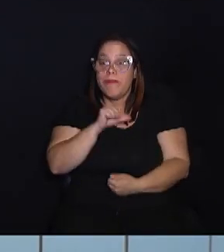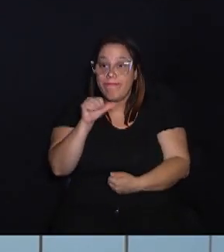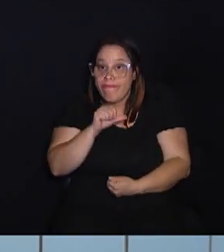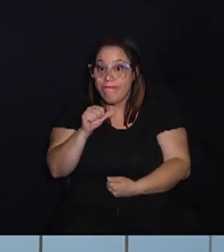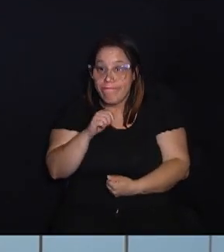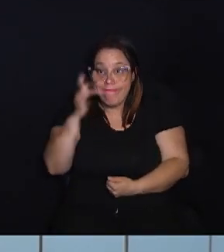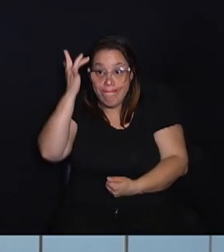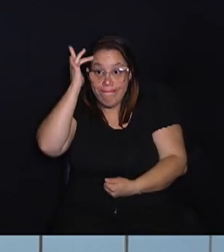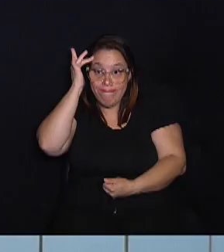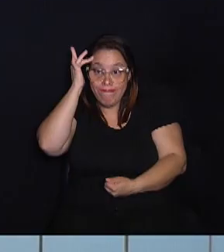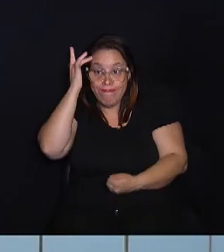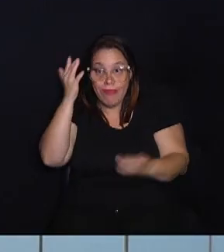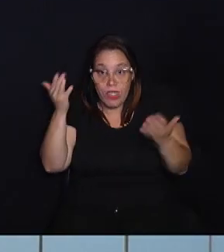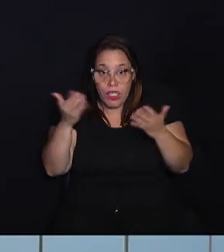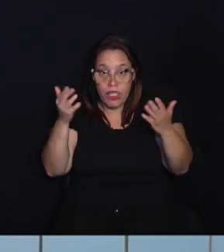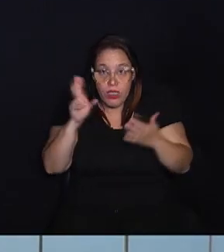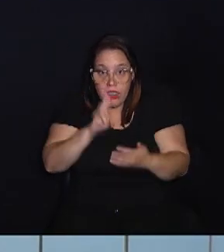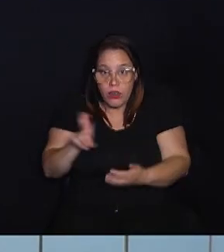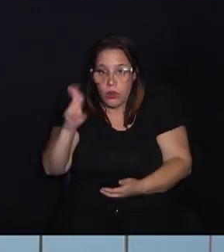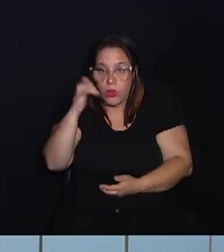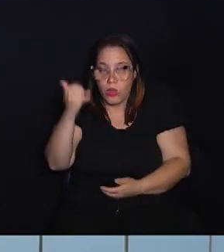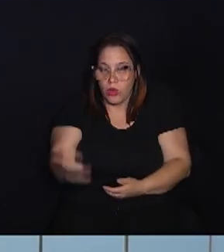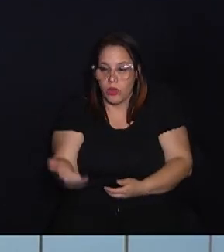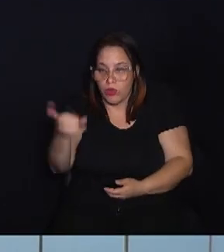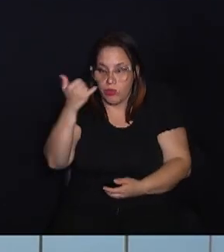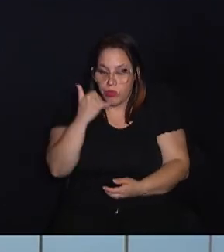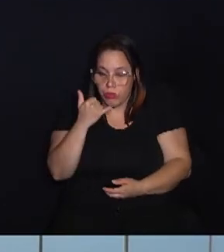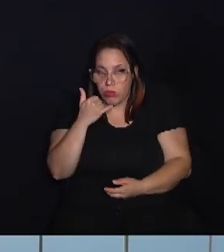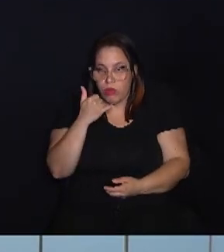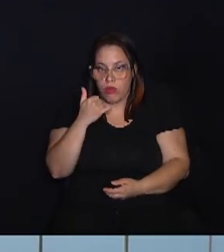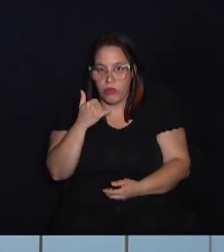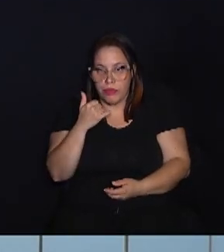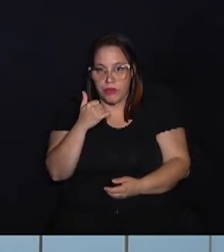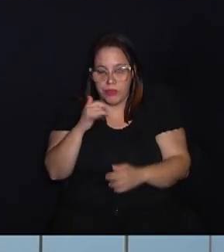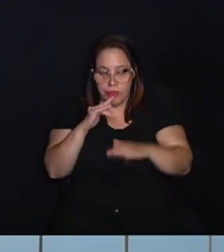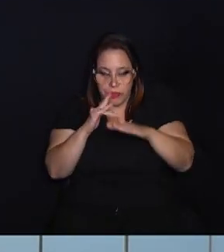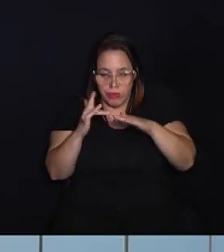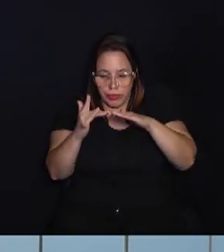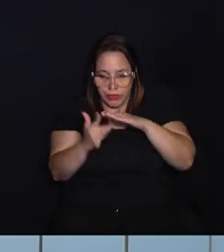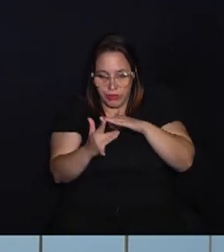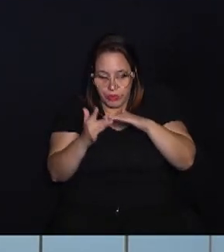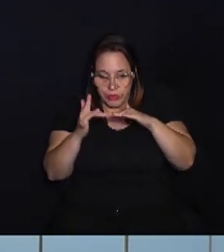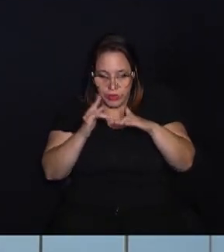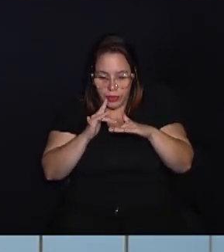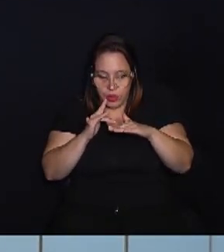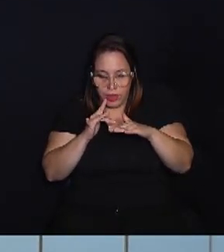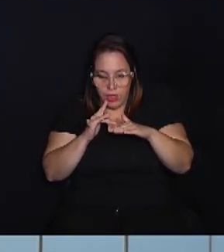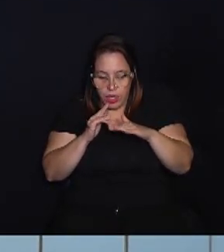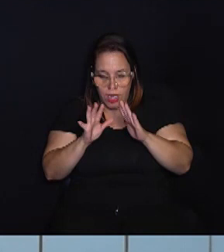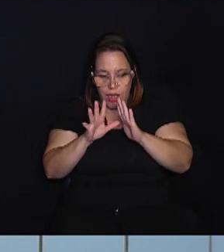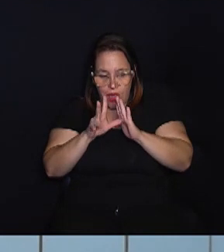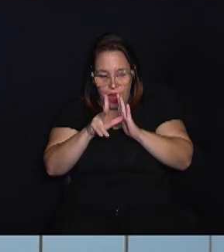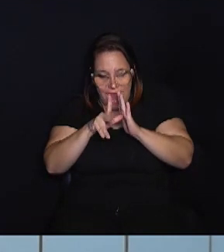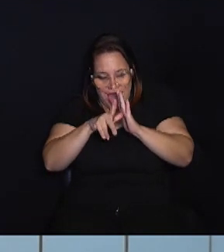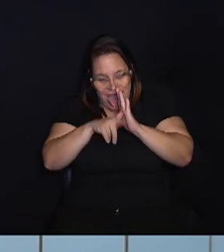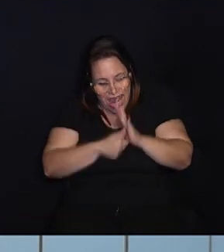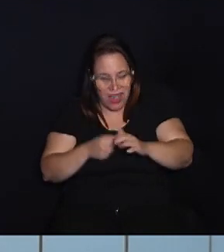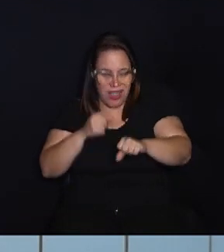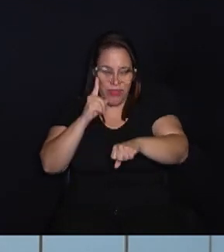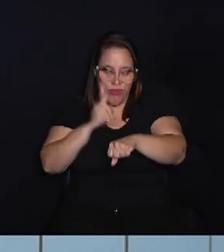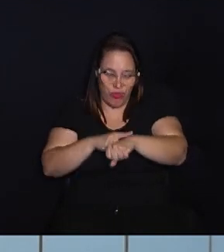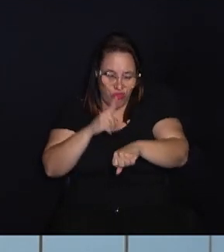eu acho que hoje os celulares, as redes sociais são os maiores ladrões do tempo,